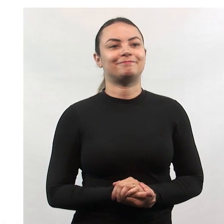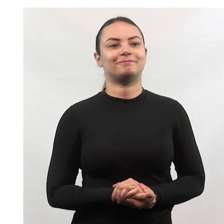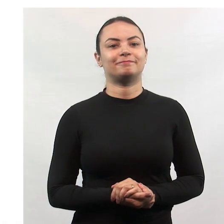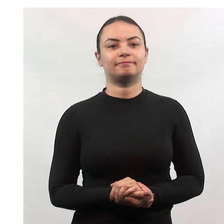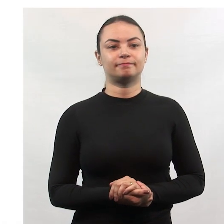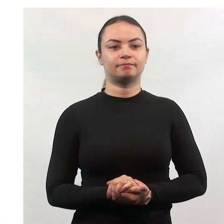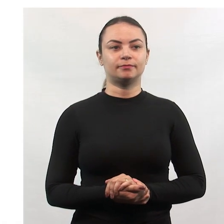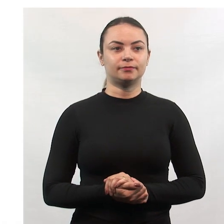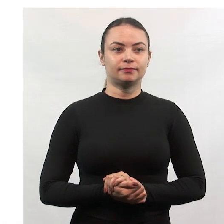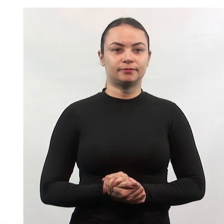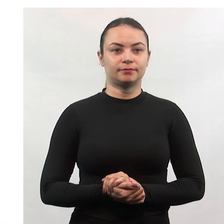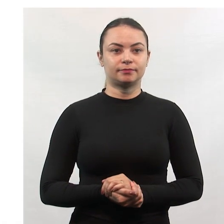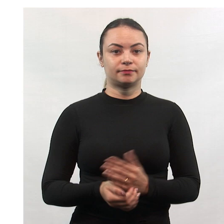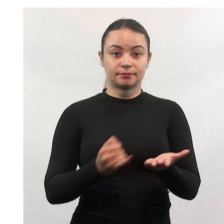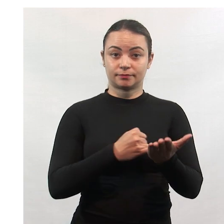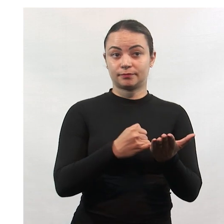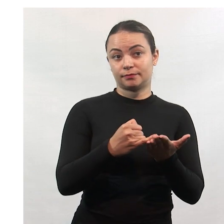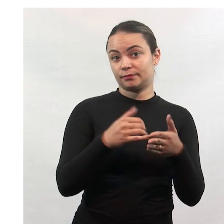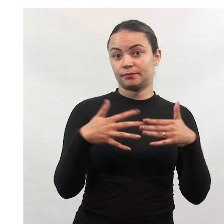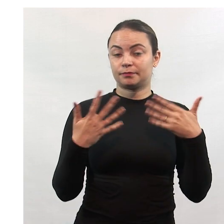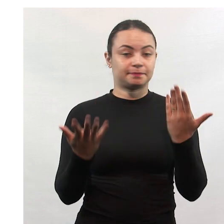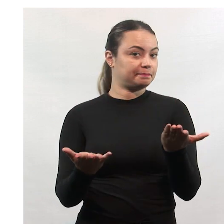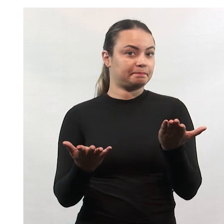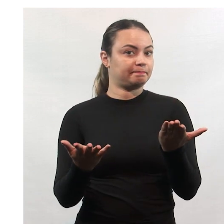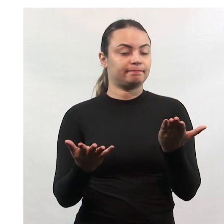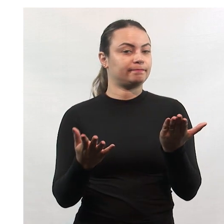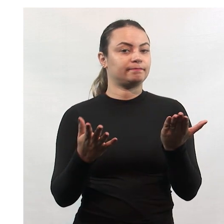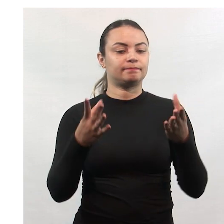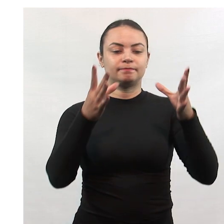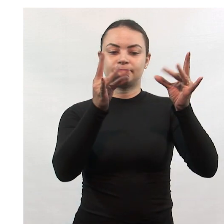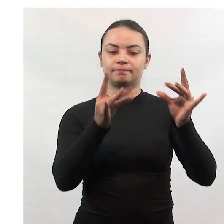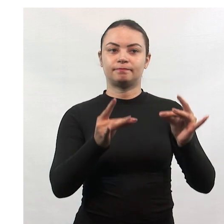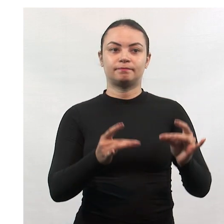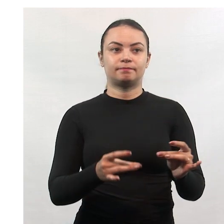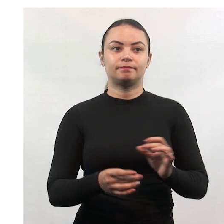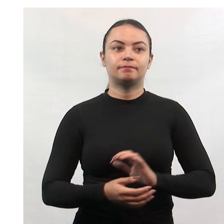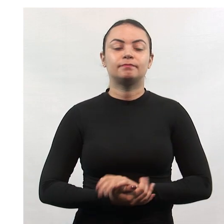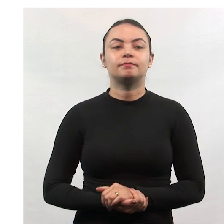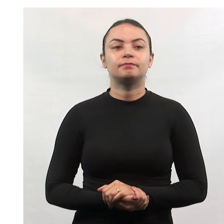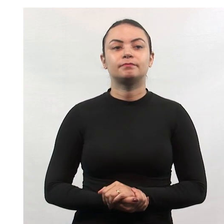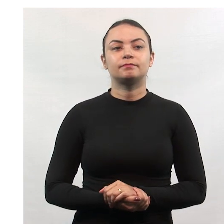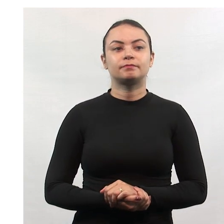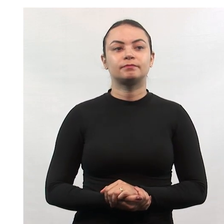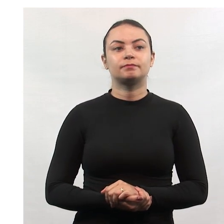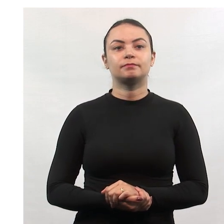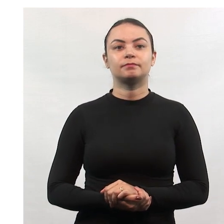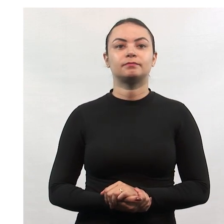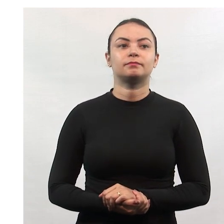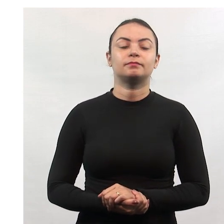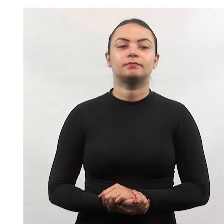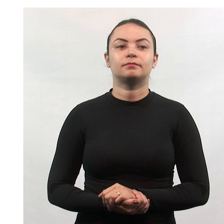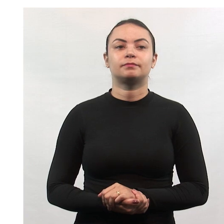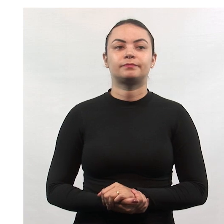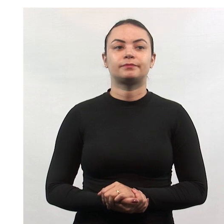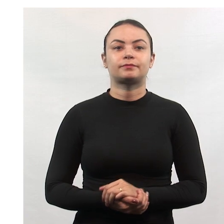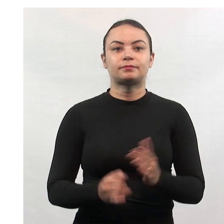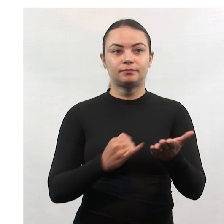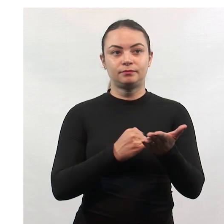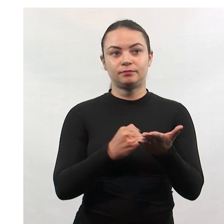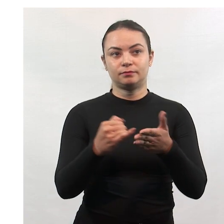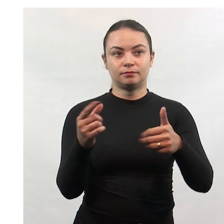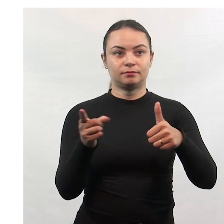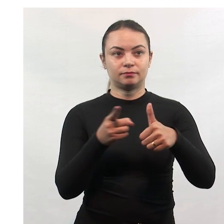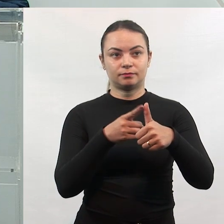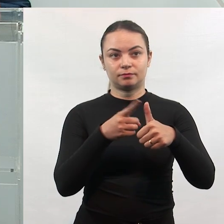vamos definir aqui os elementos da introdução, ok? O que é a introdução? A introdução